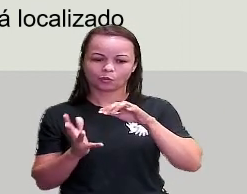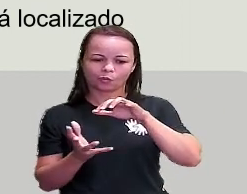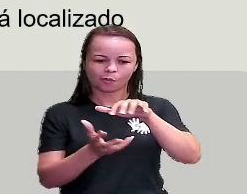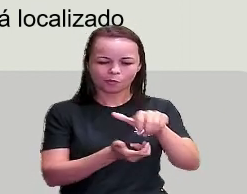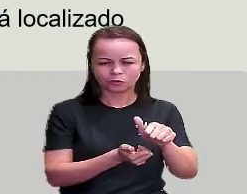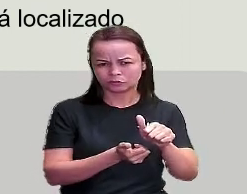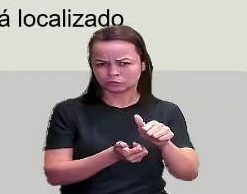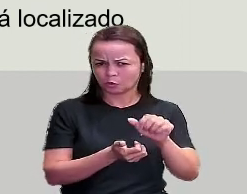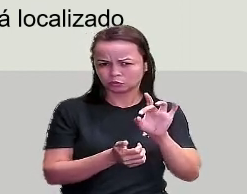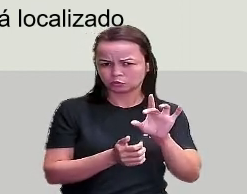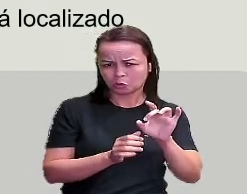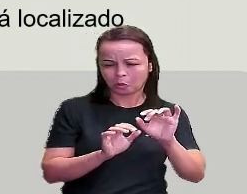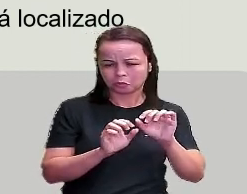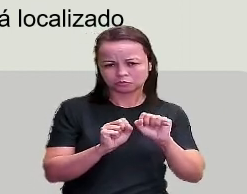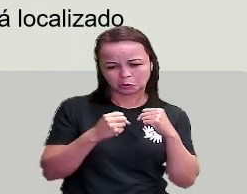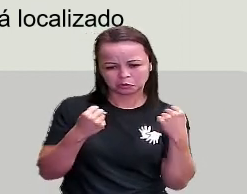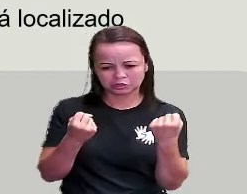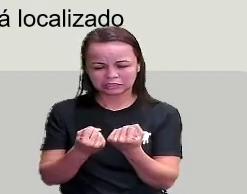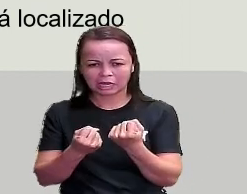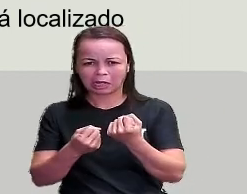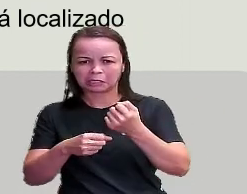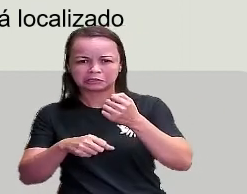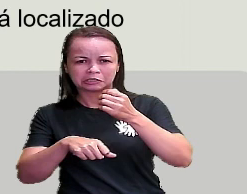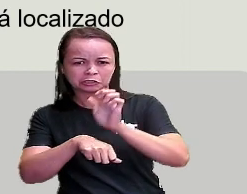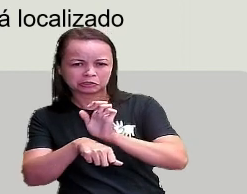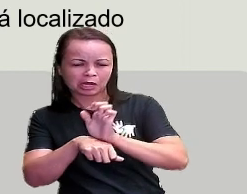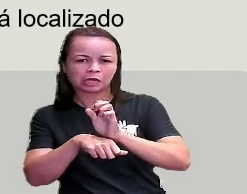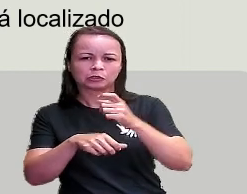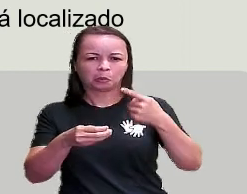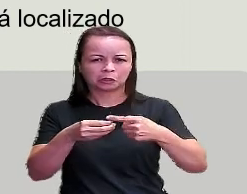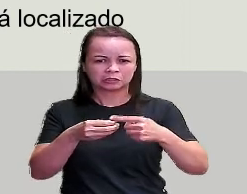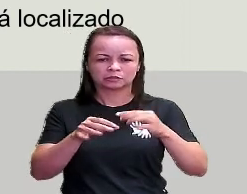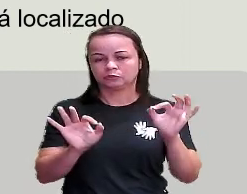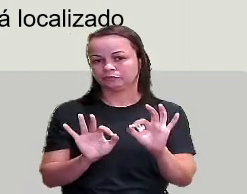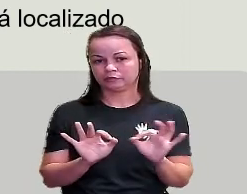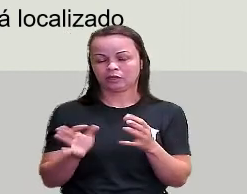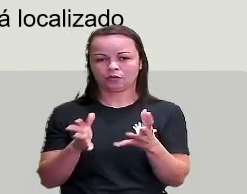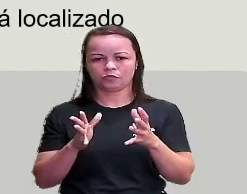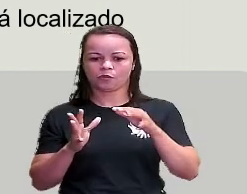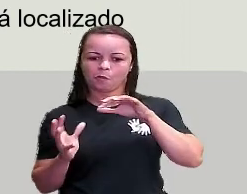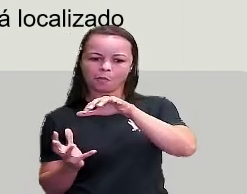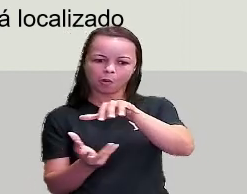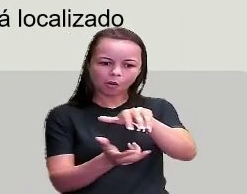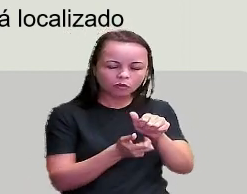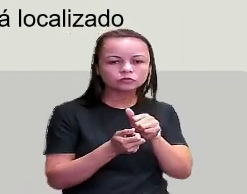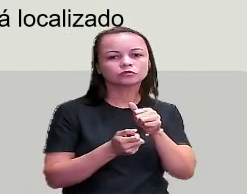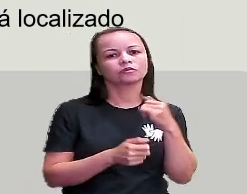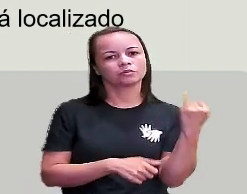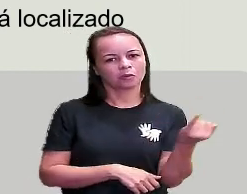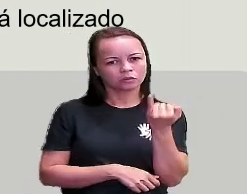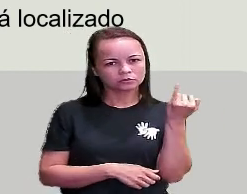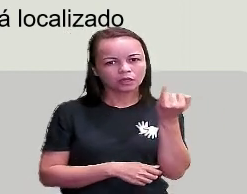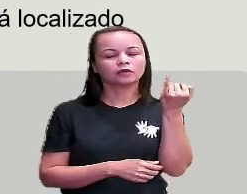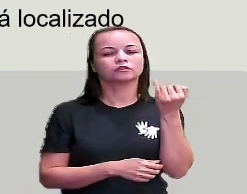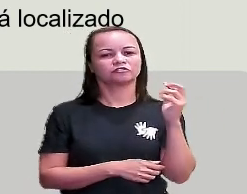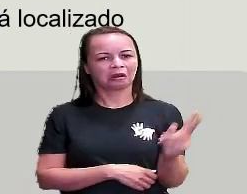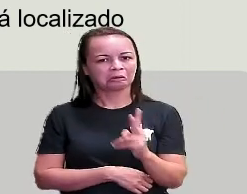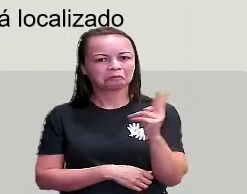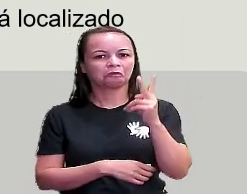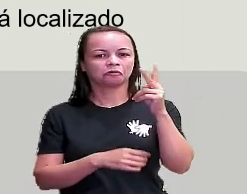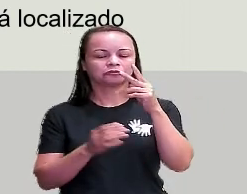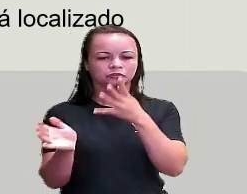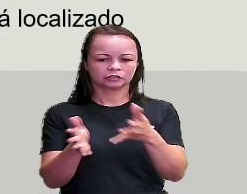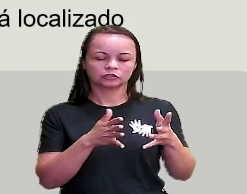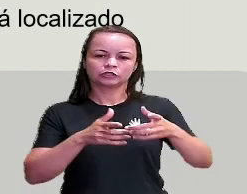sua sociedade, não só no seu estado, município, etc. É algo mundialmente valioso, independente de onde está localizado,